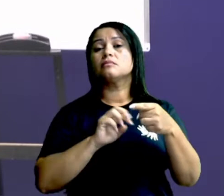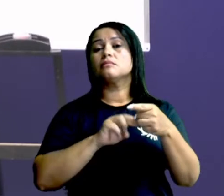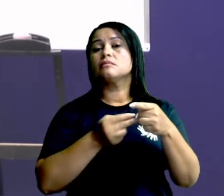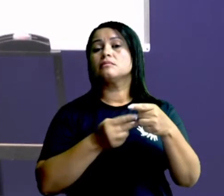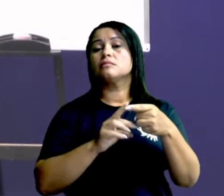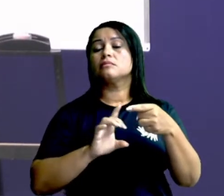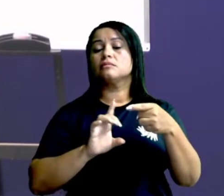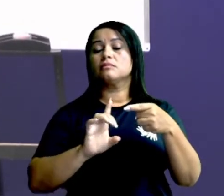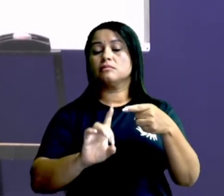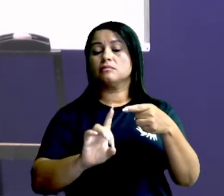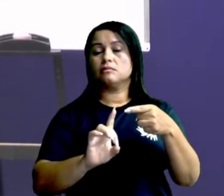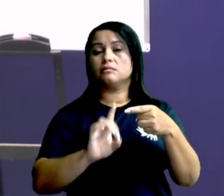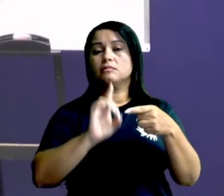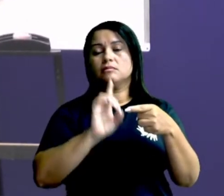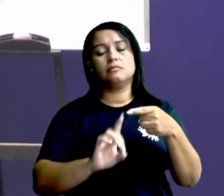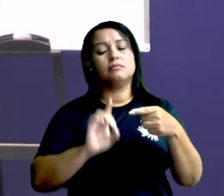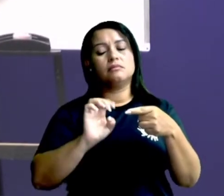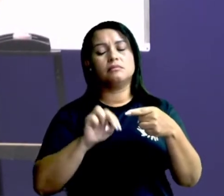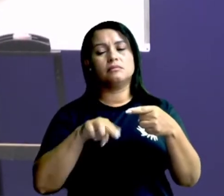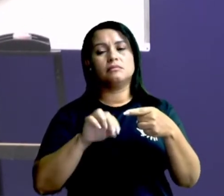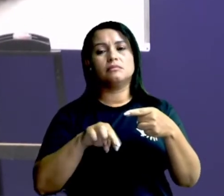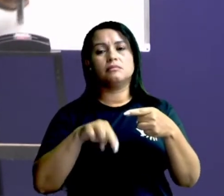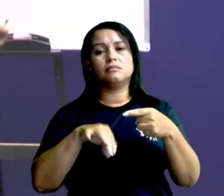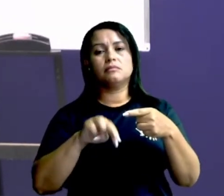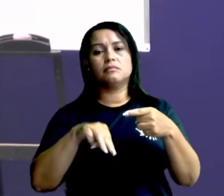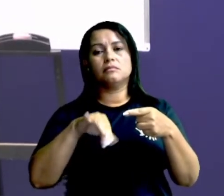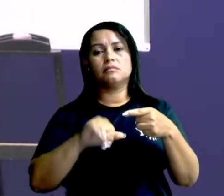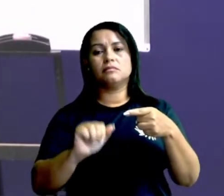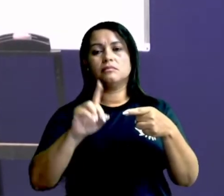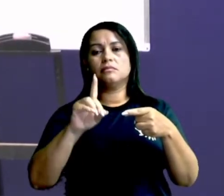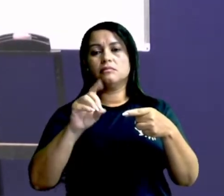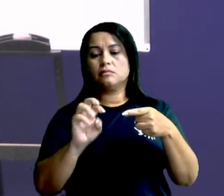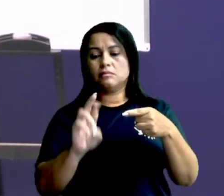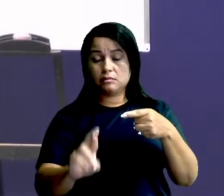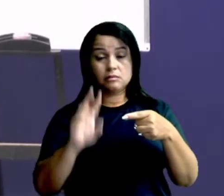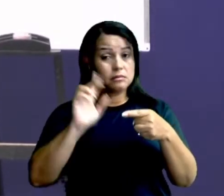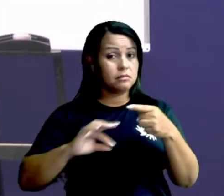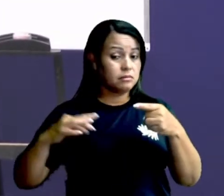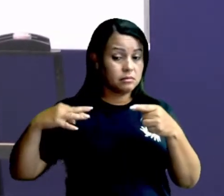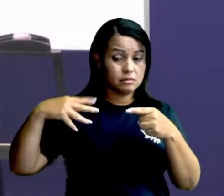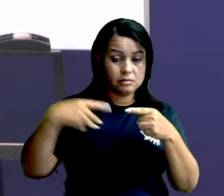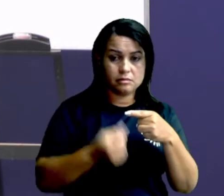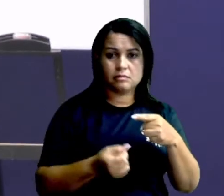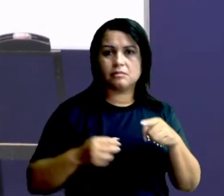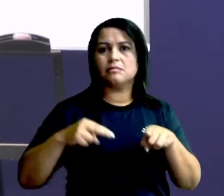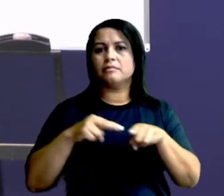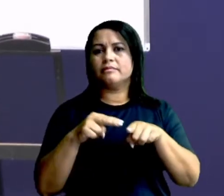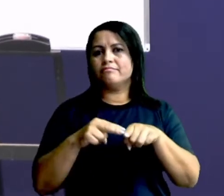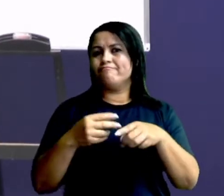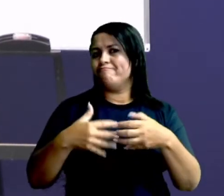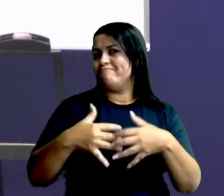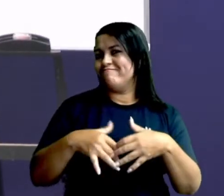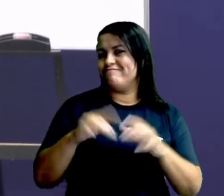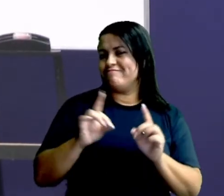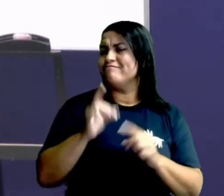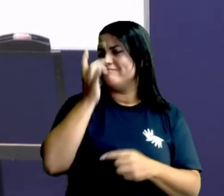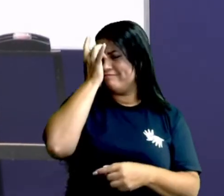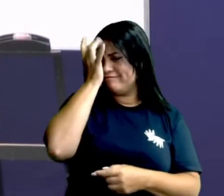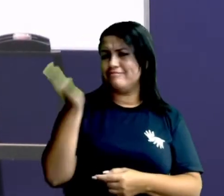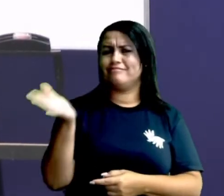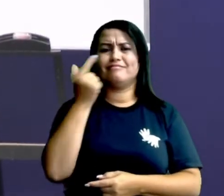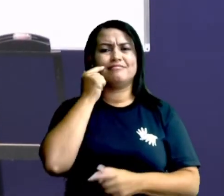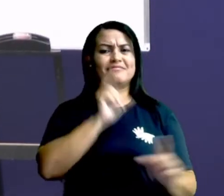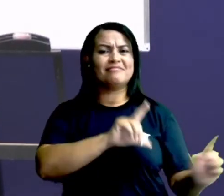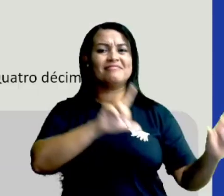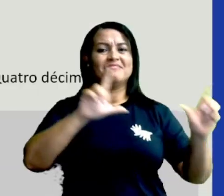nosso denominador, que é o total da pizza. Não é nada complicado. Tá vendo que é fácil? Vamos lá na